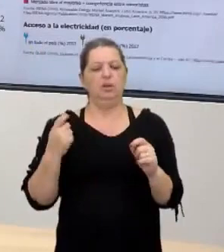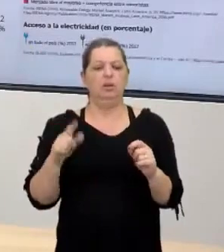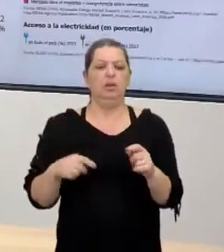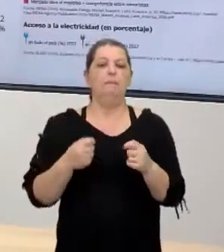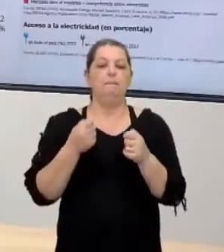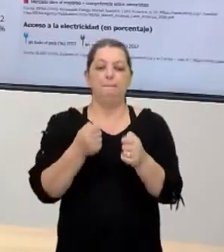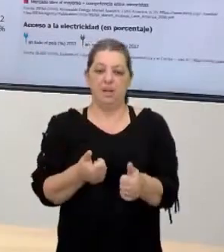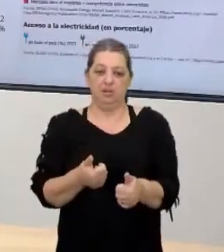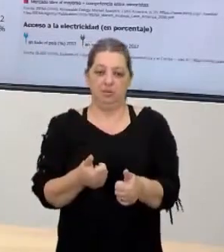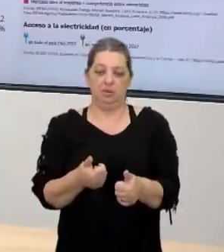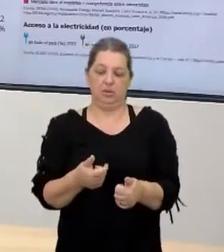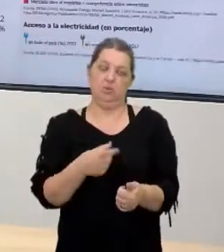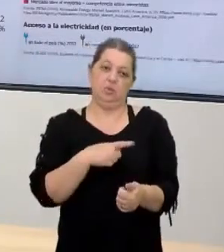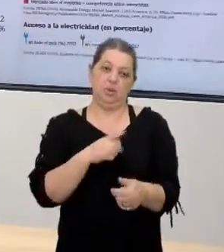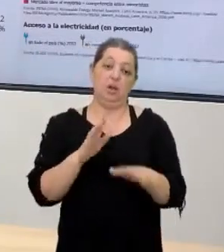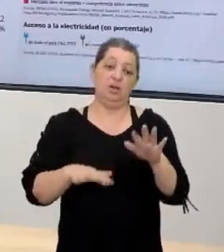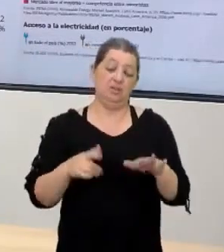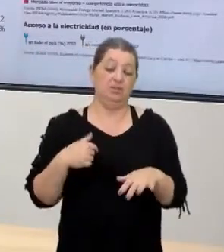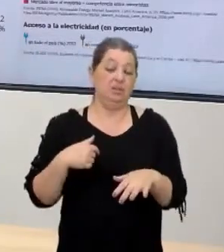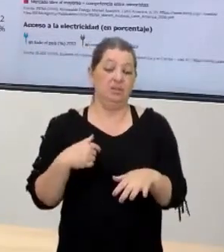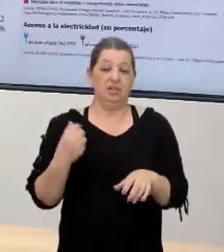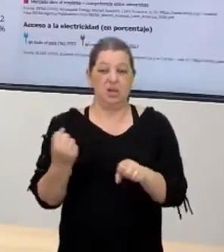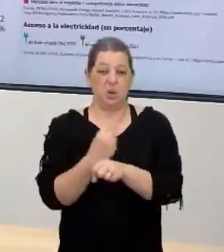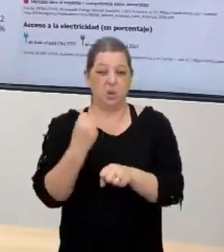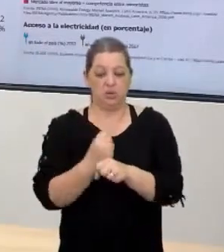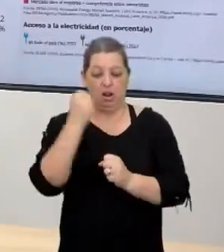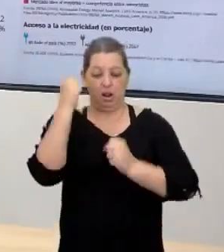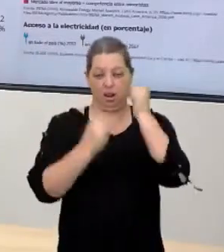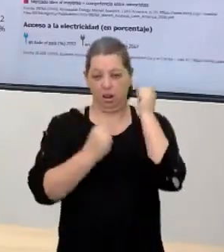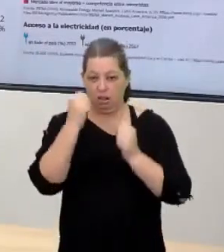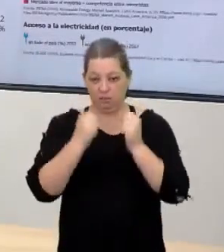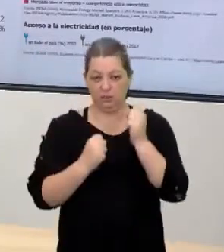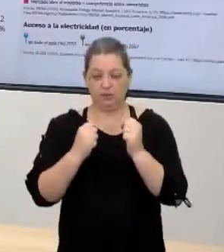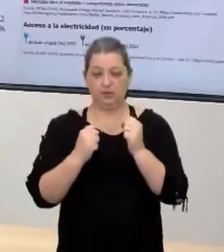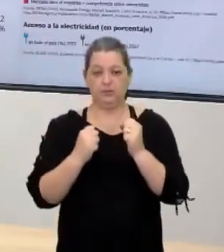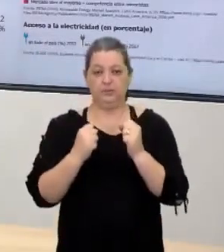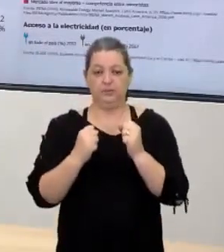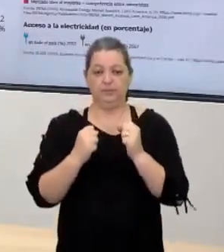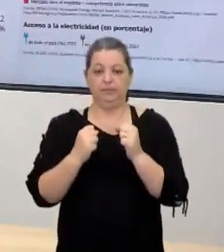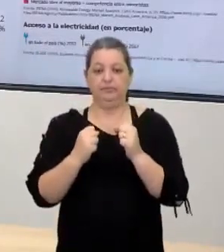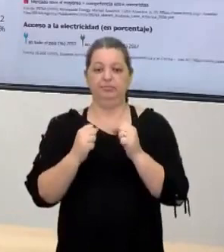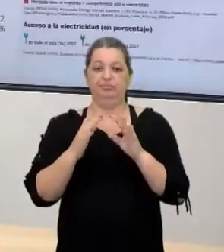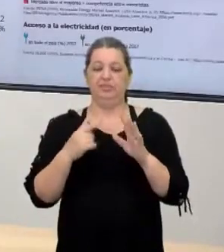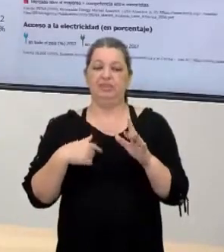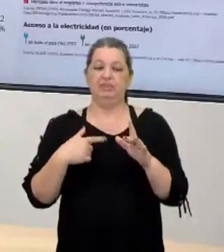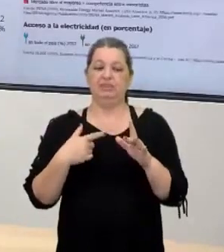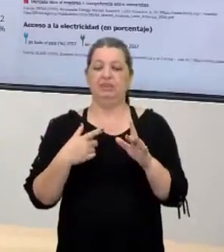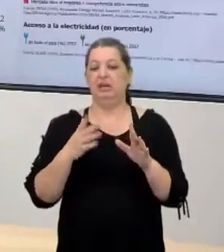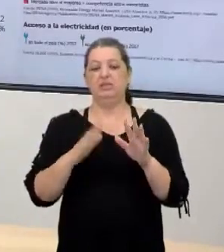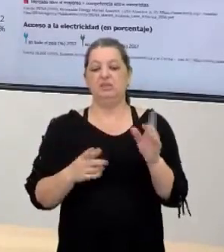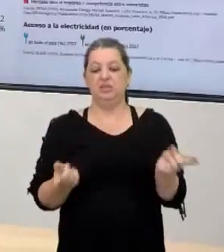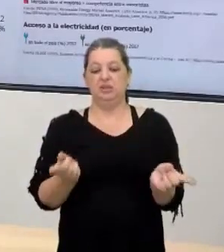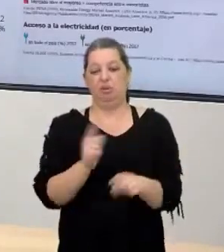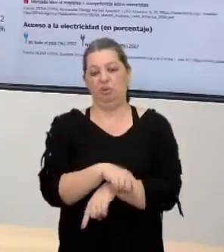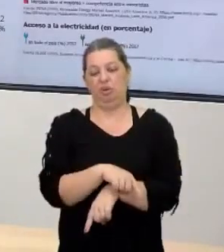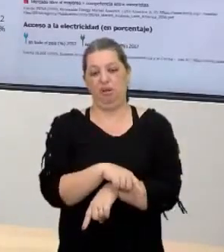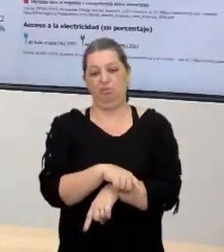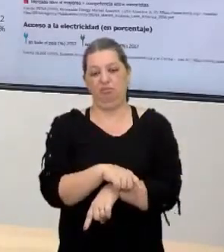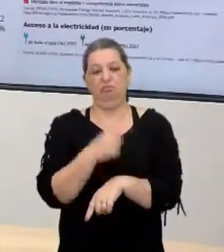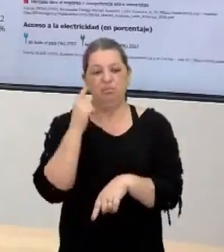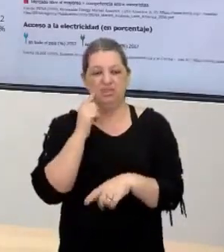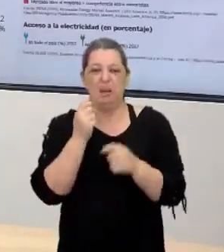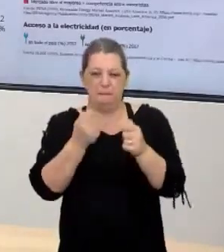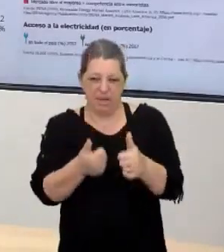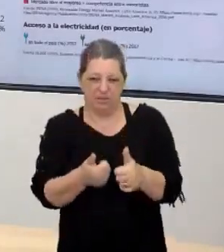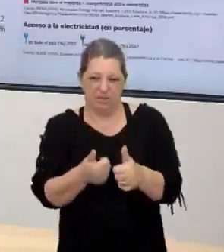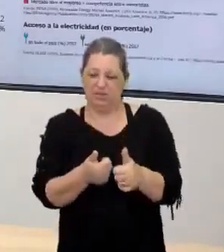né, porque às vezes você constrói uma usina hidrelétrica e muitas vezes o benefício ele acaba tendo um efeito contrário. Então tem que ter